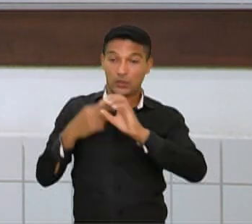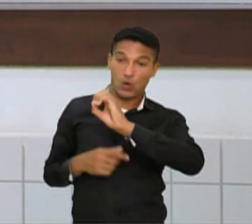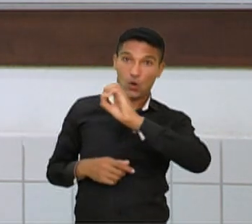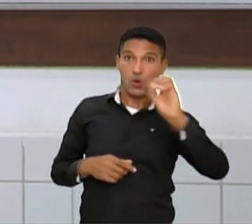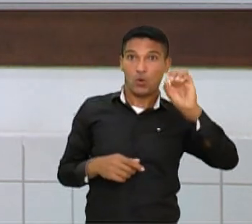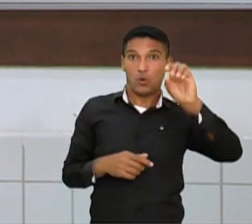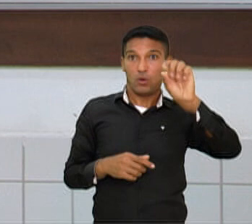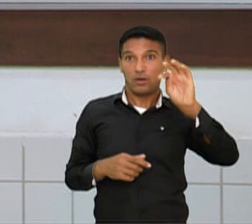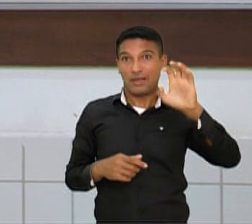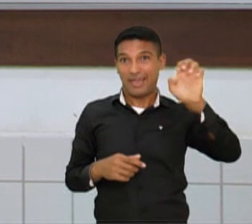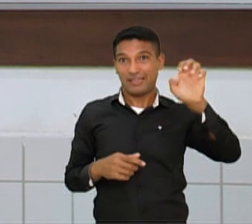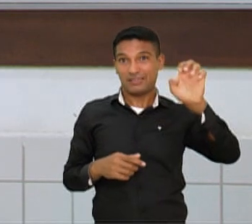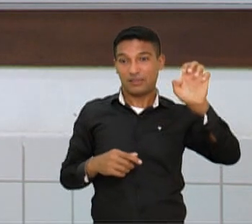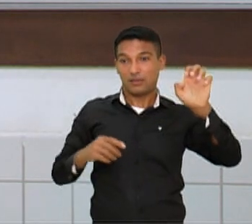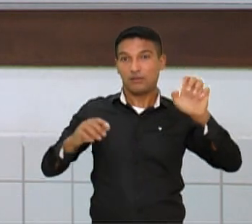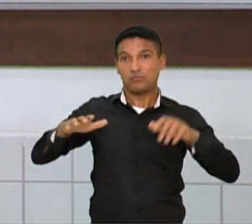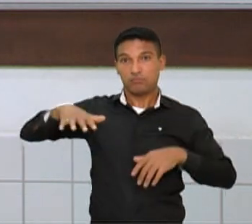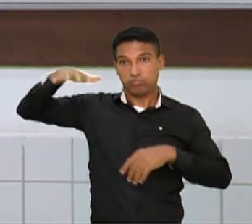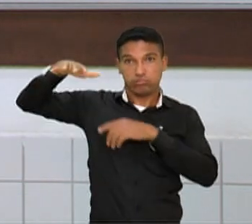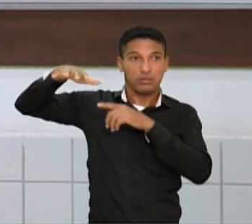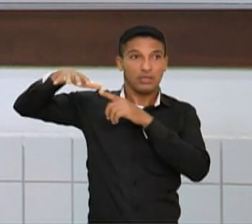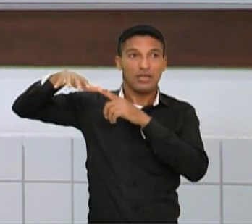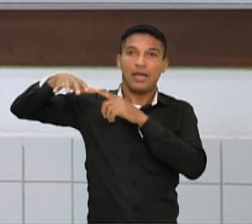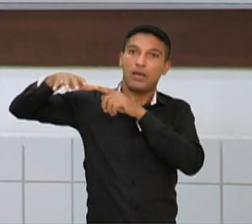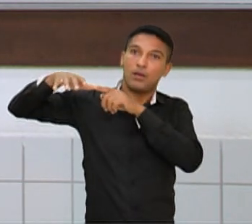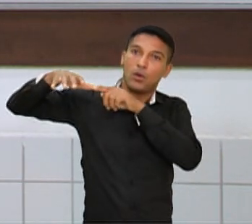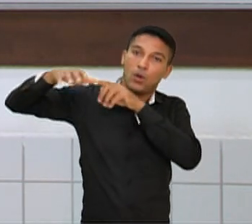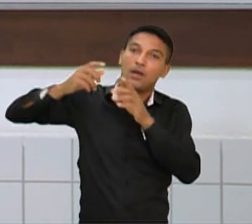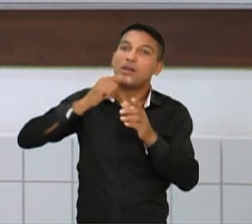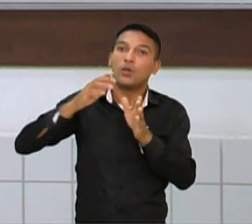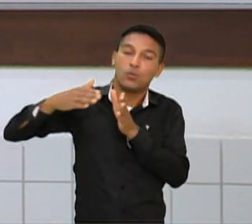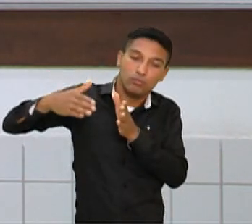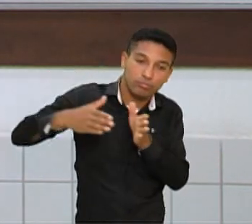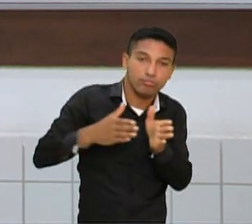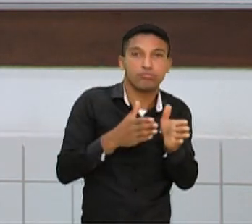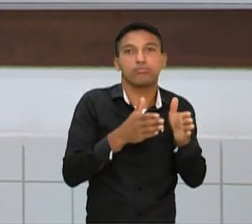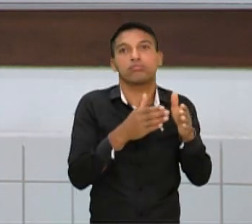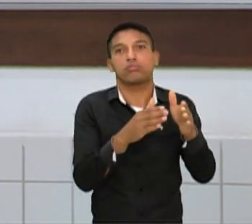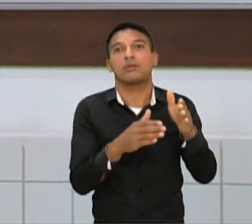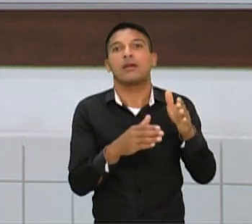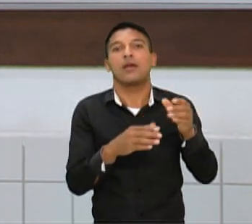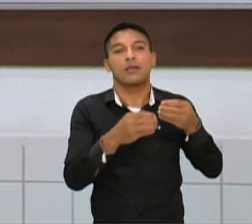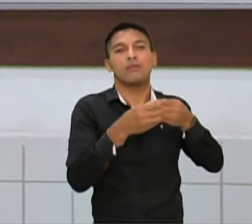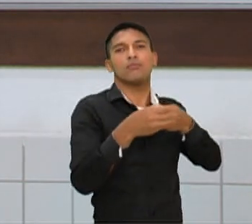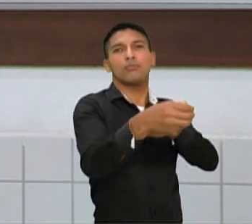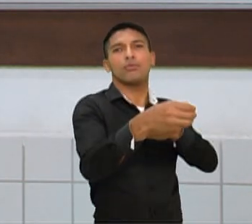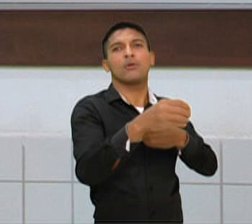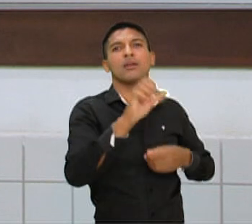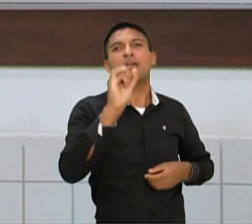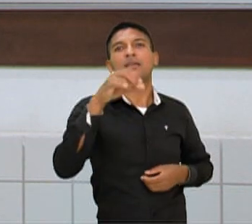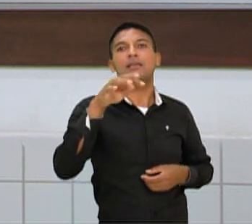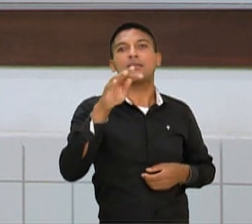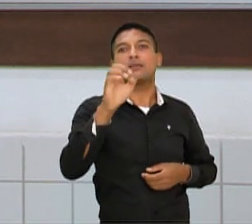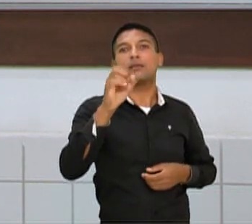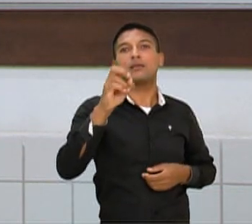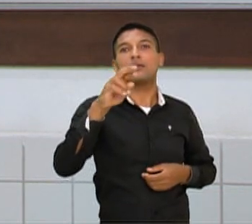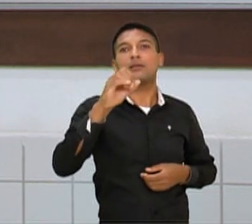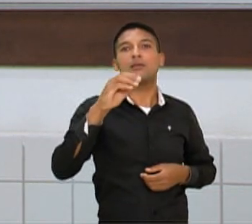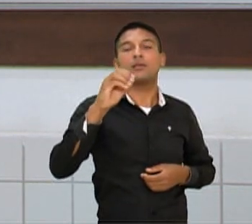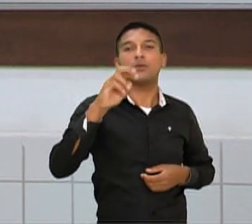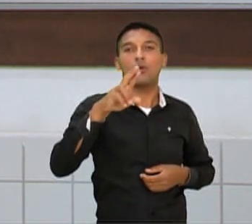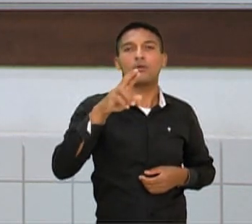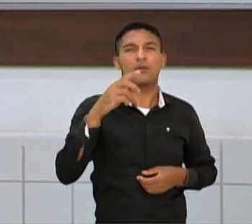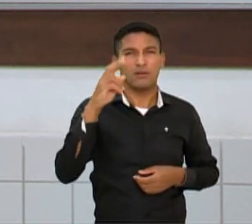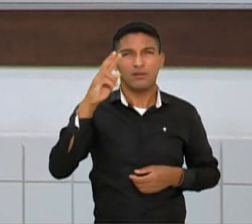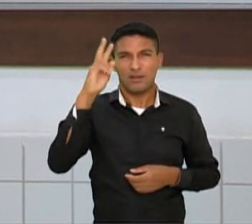deles, principal, o nosso estado, faz algumas vezes a divisa com Santa Catarina, o Iguaçu, que literalmente vai